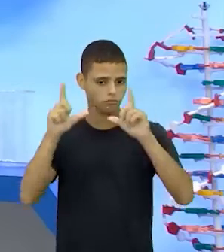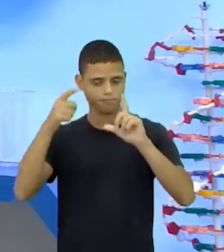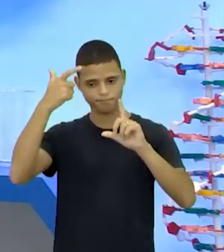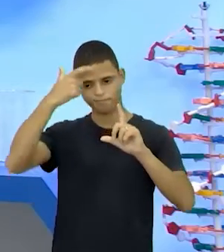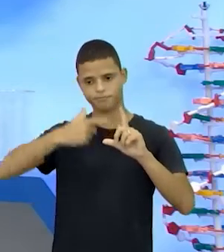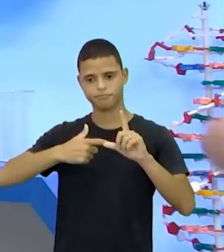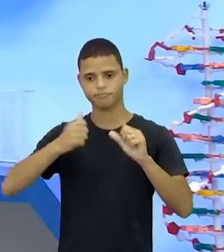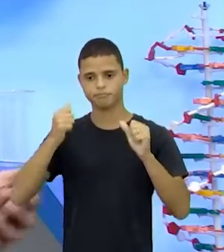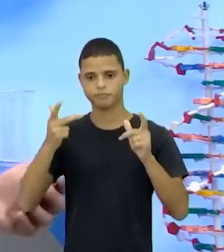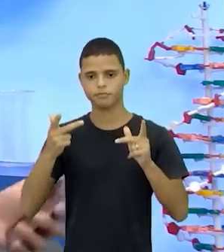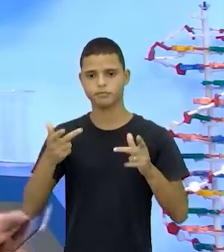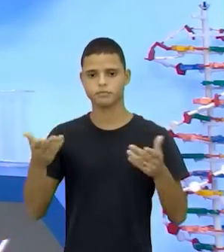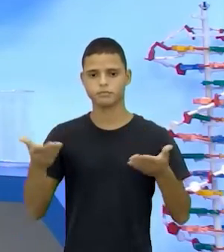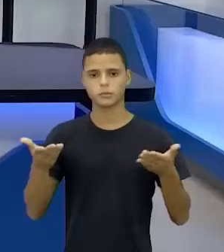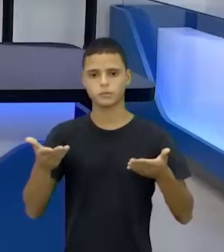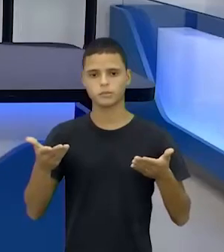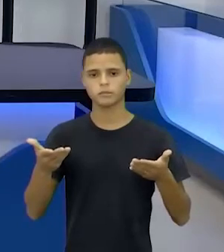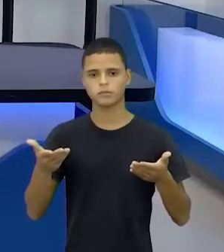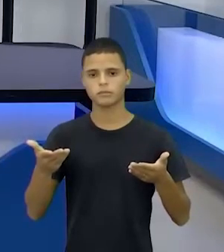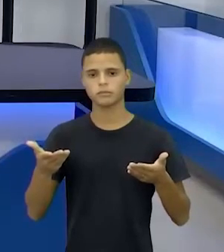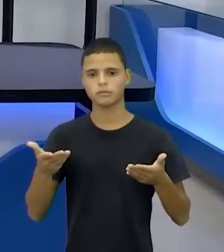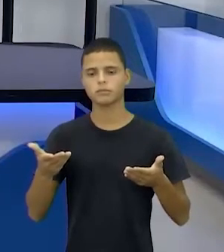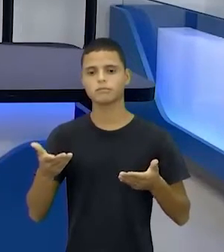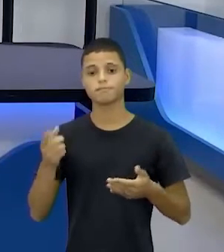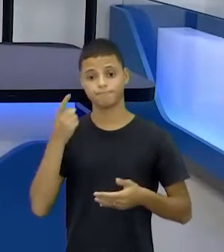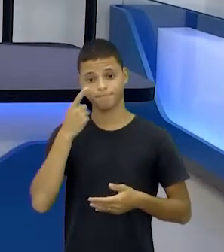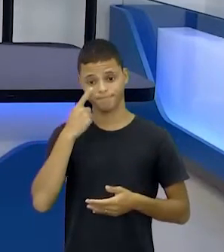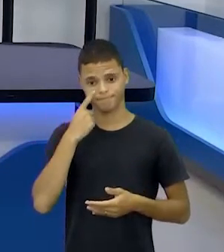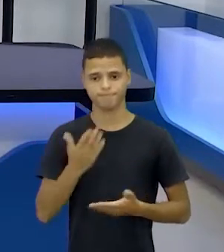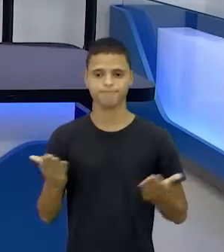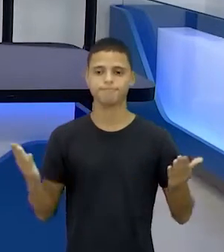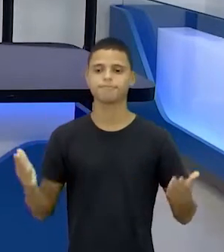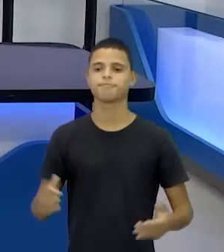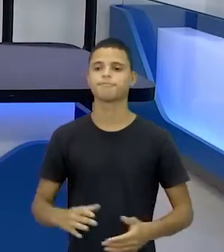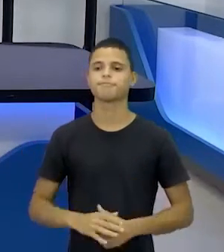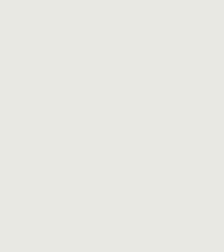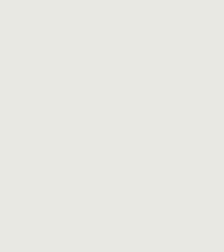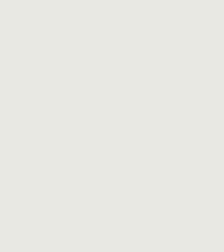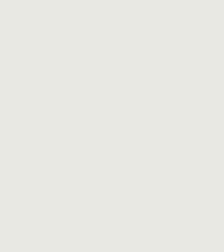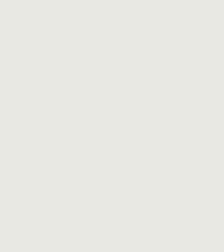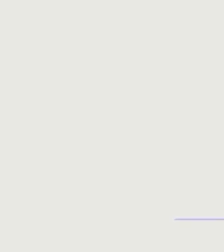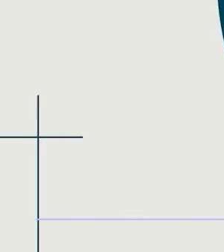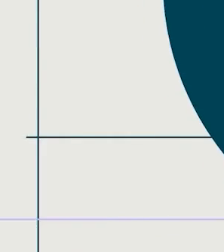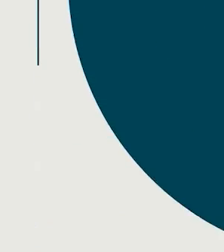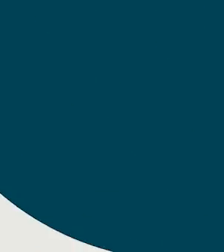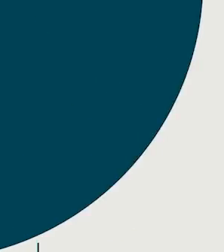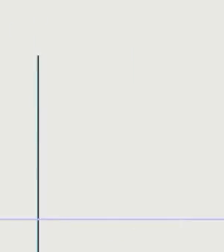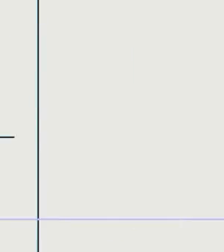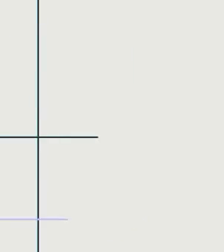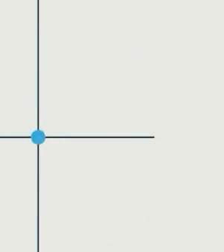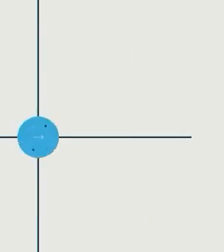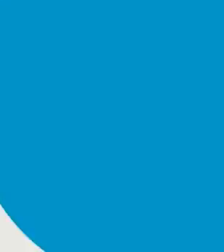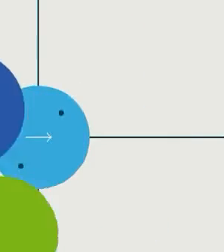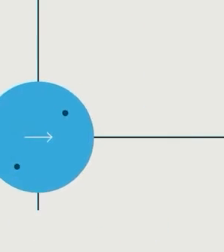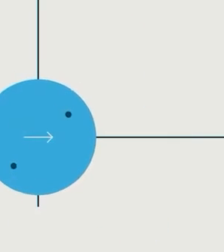nesse momento, faz isso aqui, roda a vinheta!